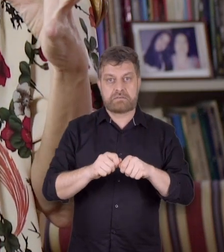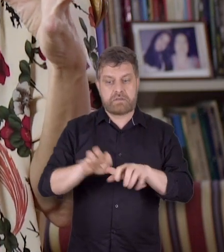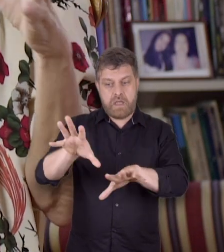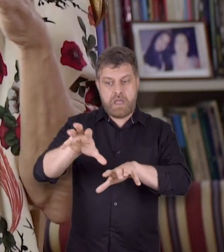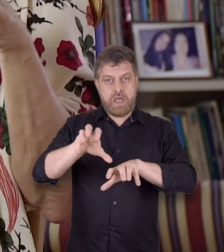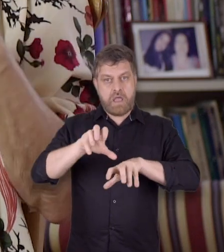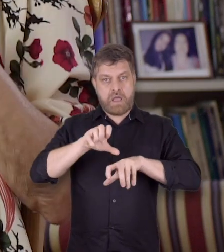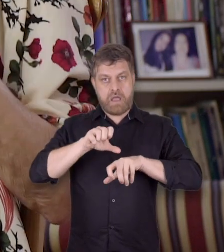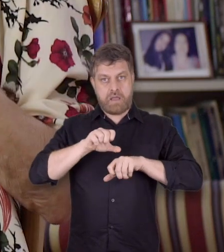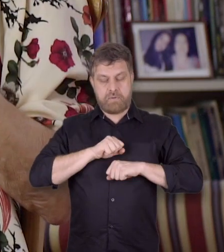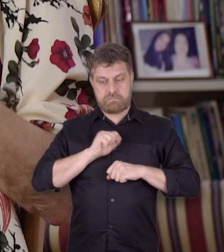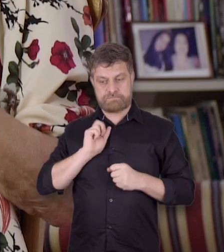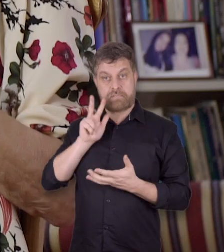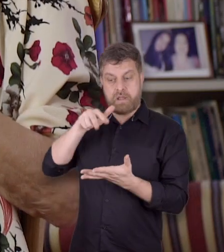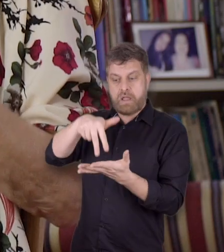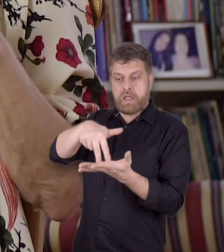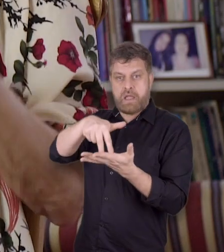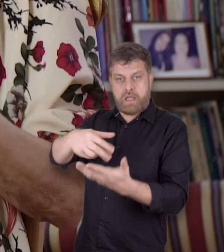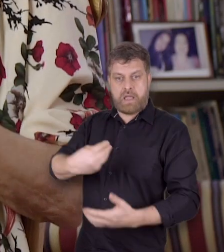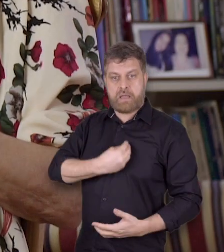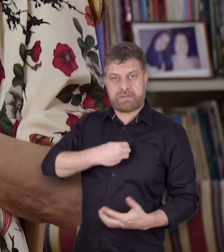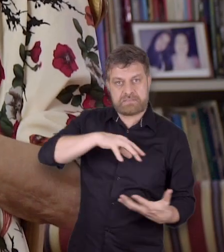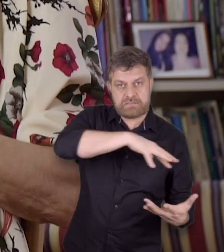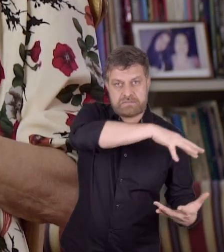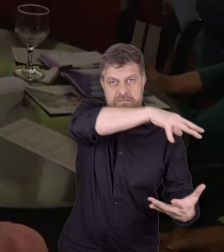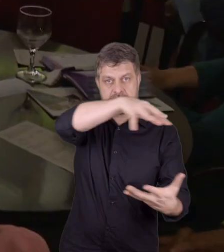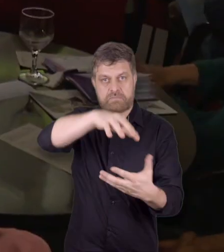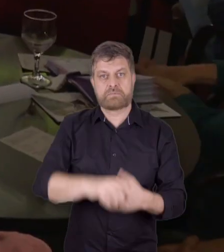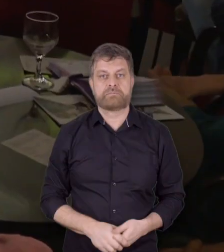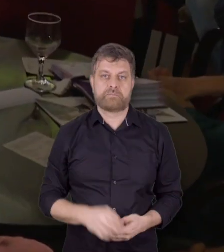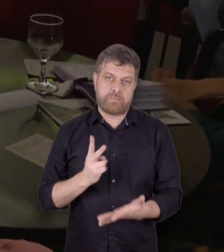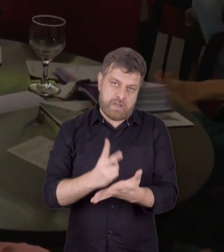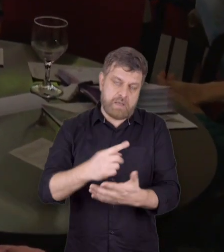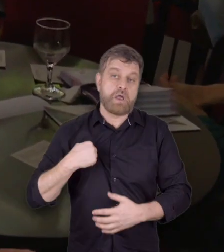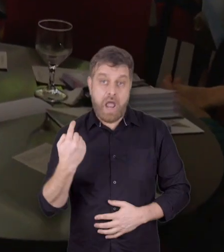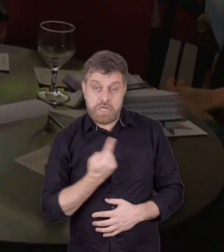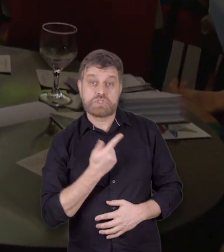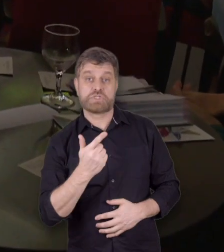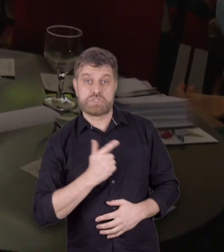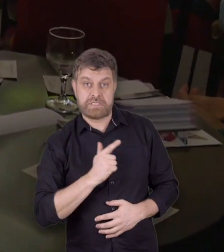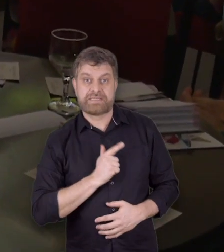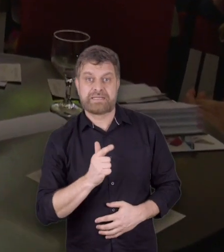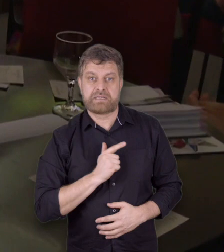dilatando a sua presença na biosfera. E cada vez mais nós temos